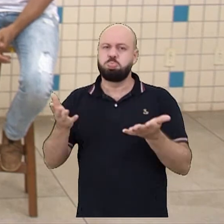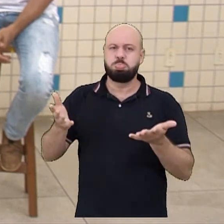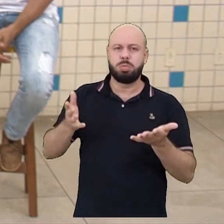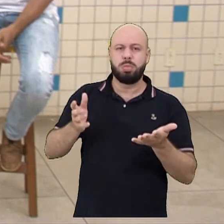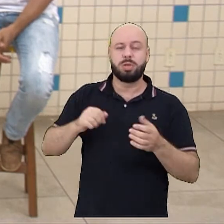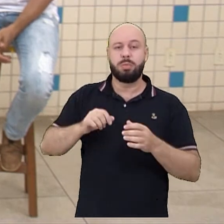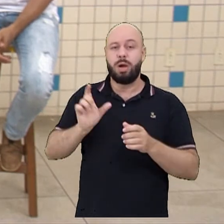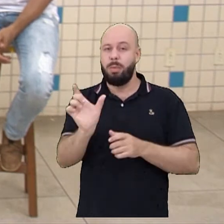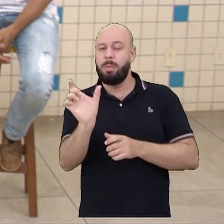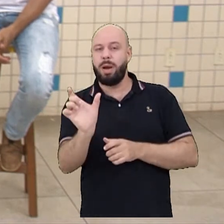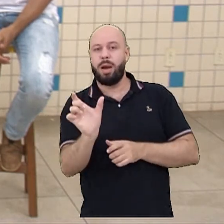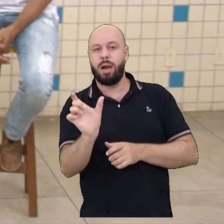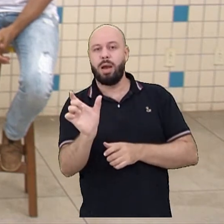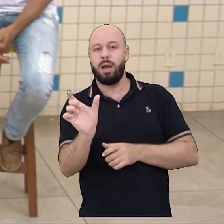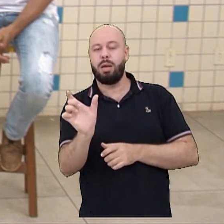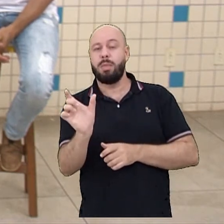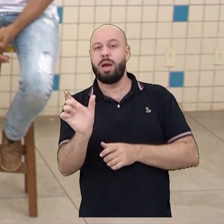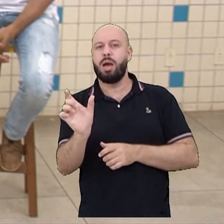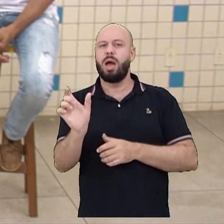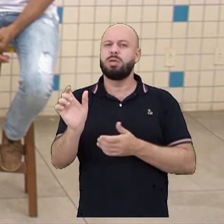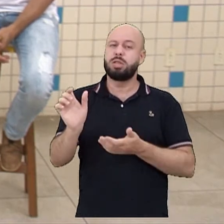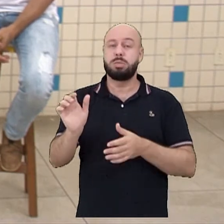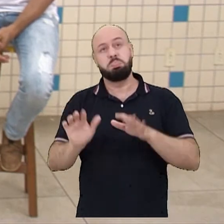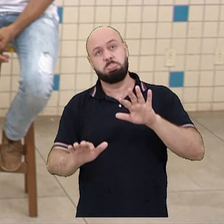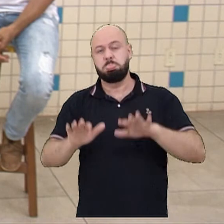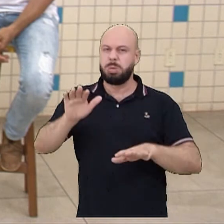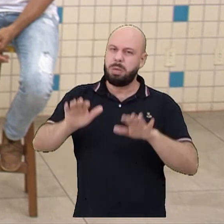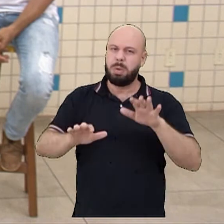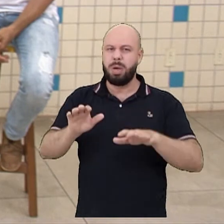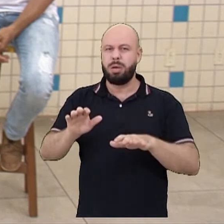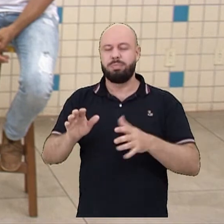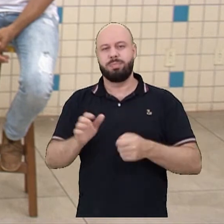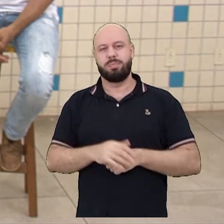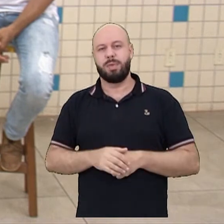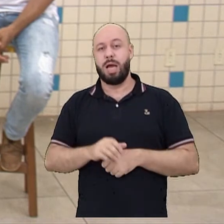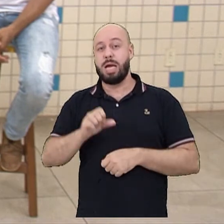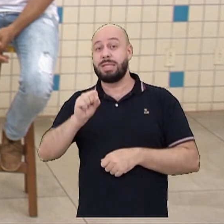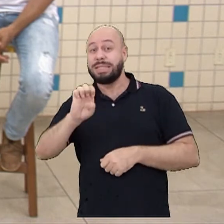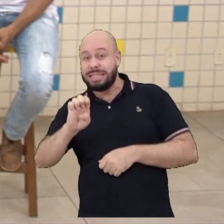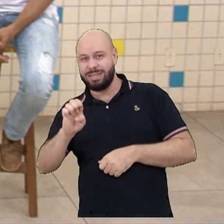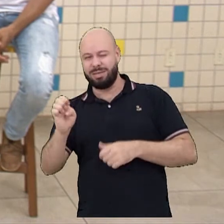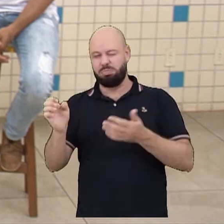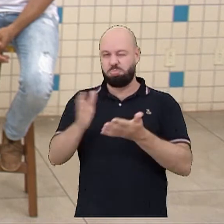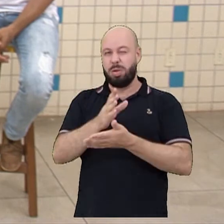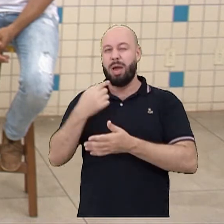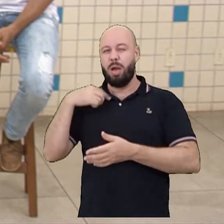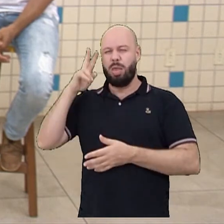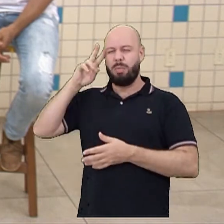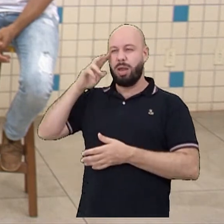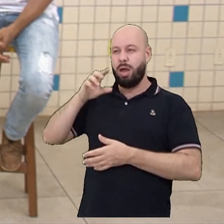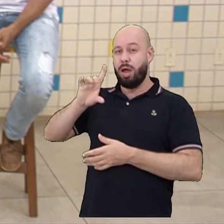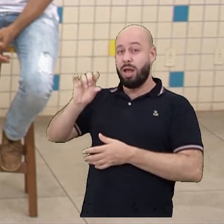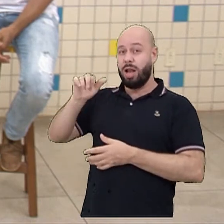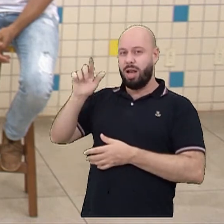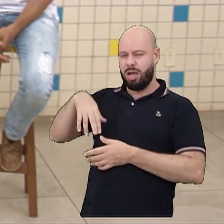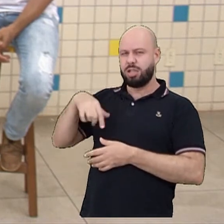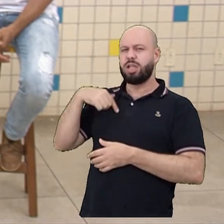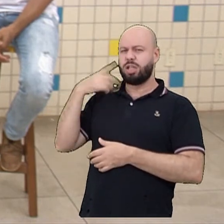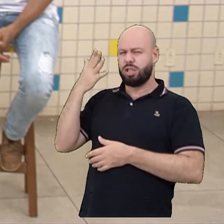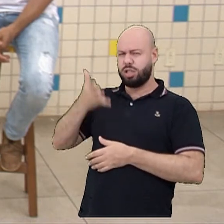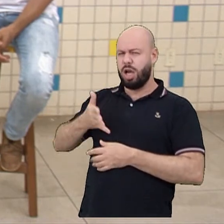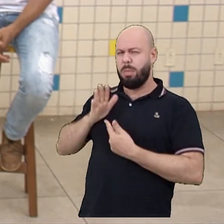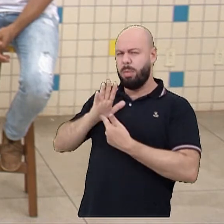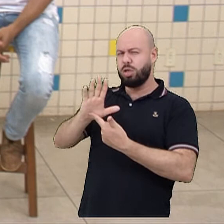os linkers de condição, que a gente também, que eu lembro que o professor Darlan trabalhou isso com vocês, numa aula trabalhando